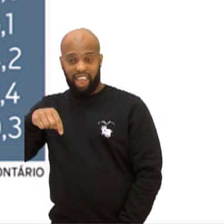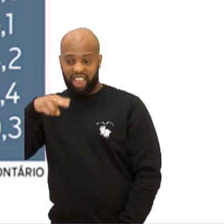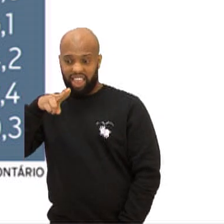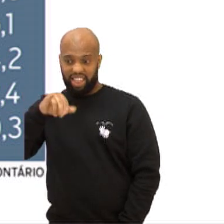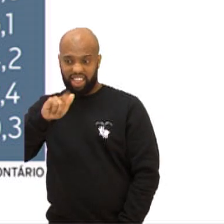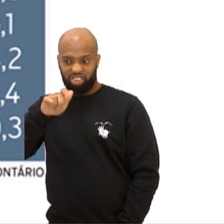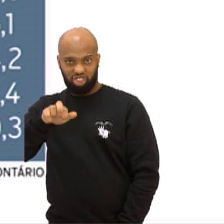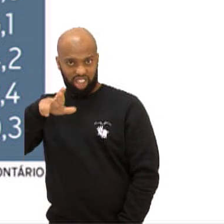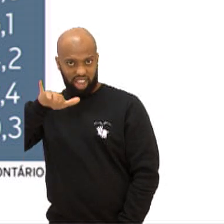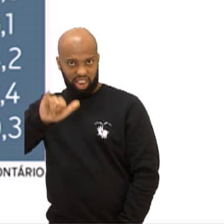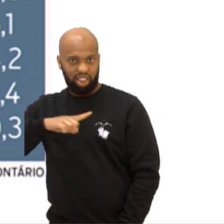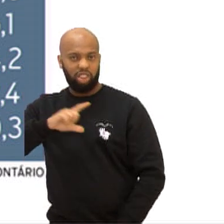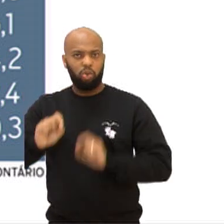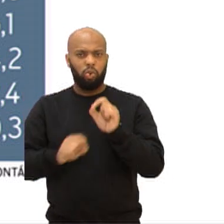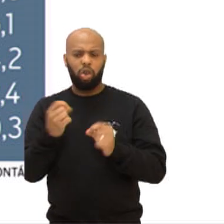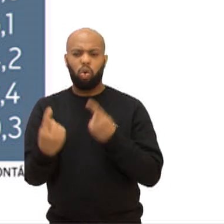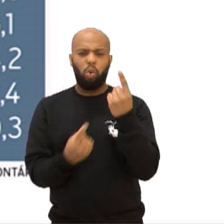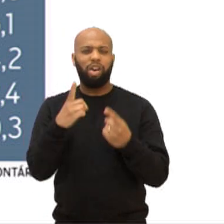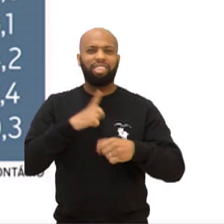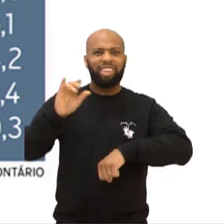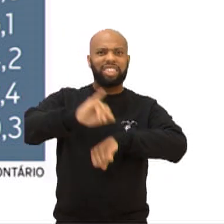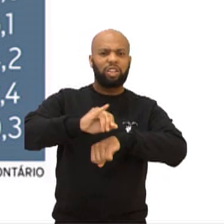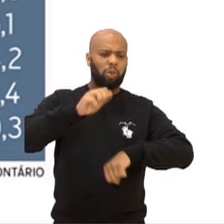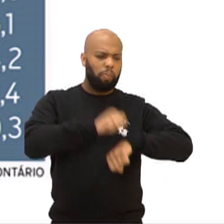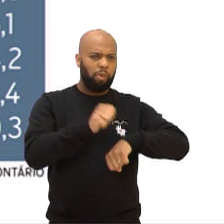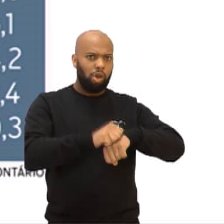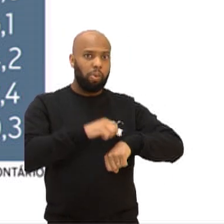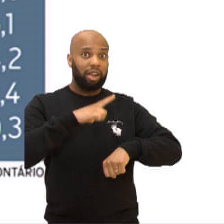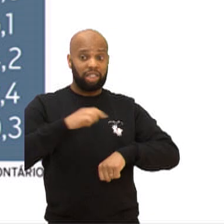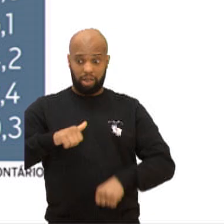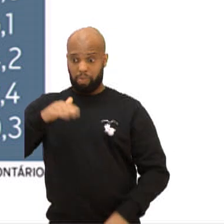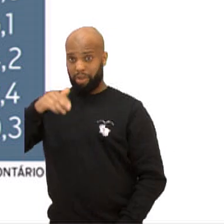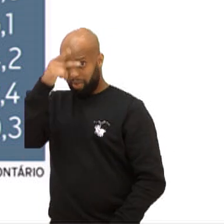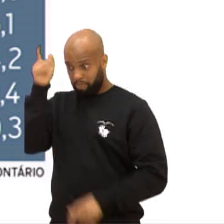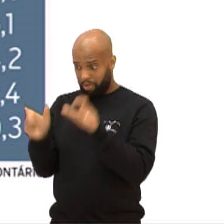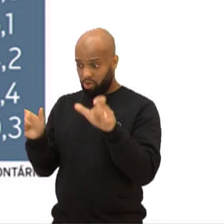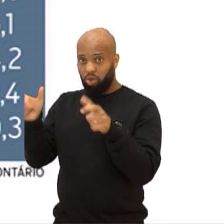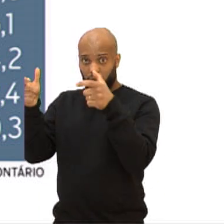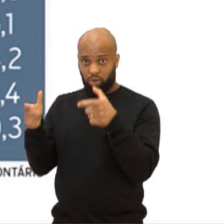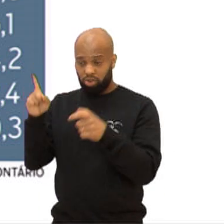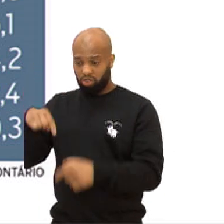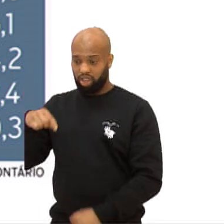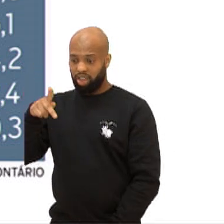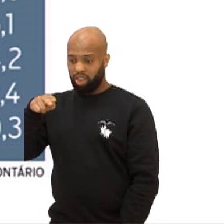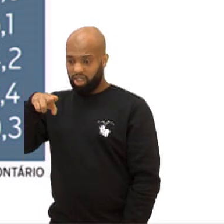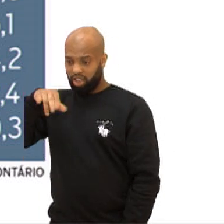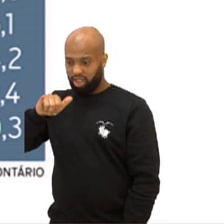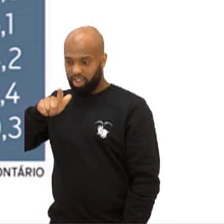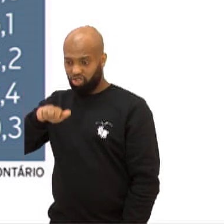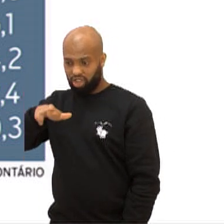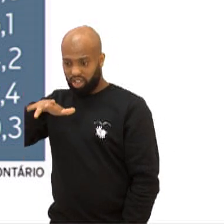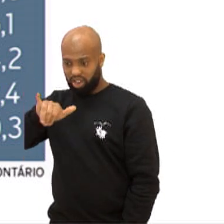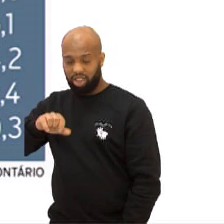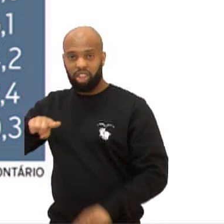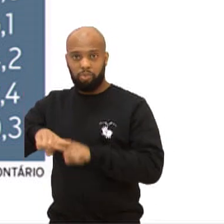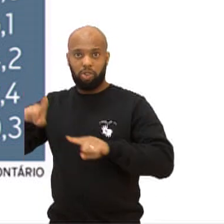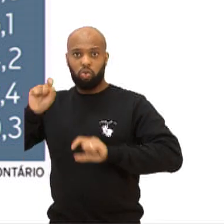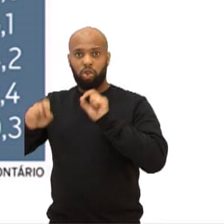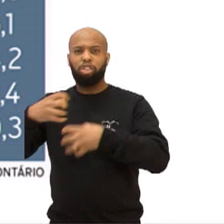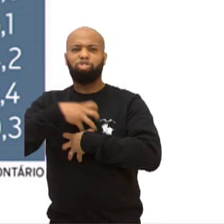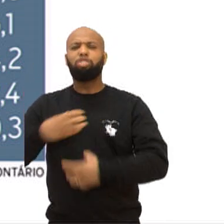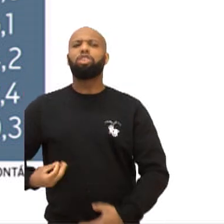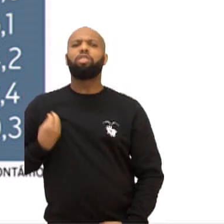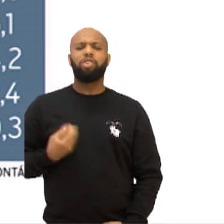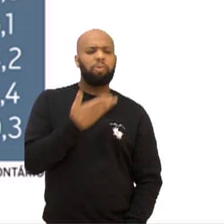se a gente comparar? Tá? Tem mais pessoas na Nigéria, mas a perspectiva de vida é melhor ou